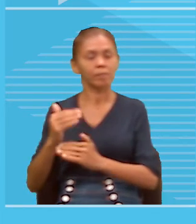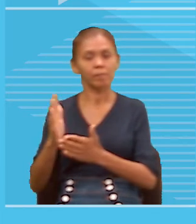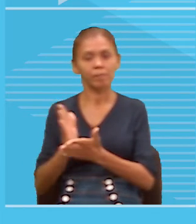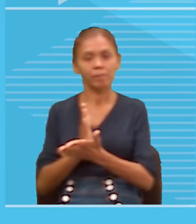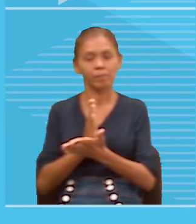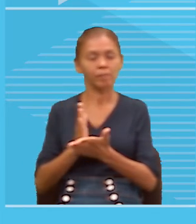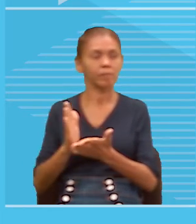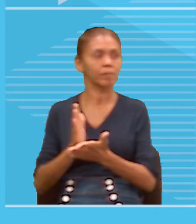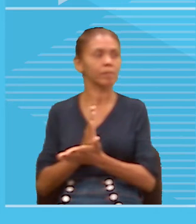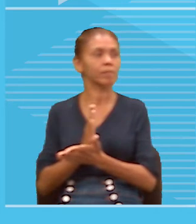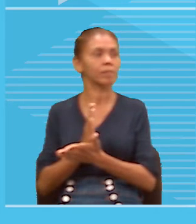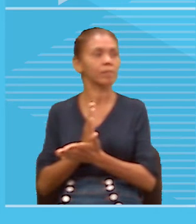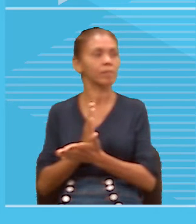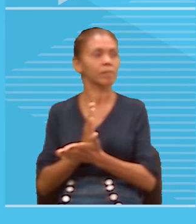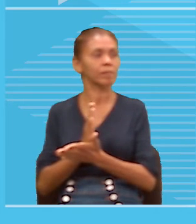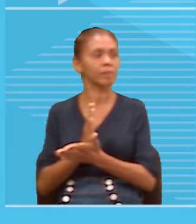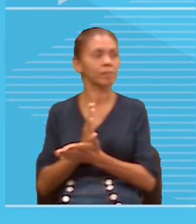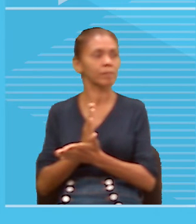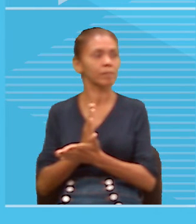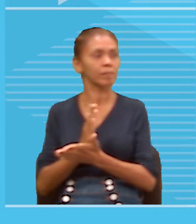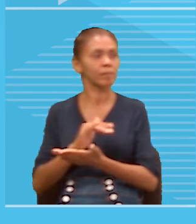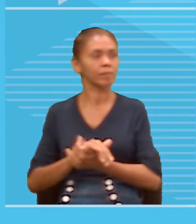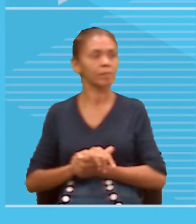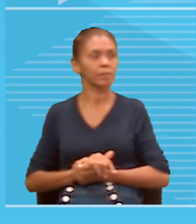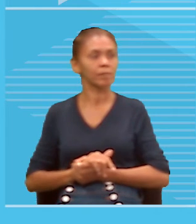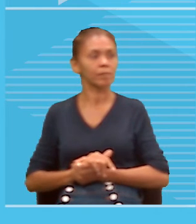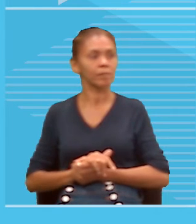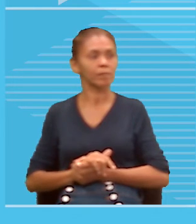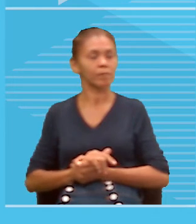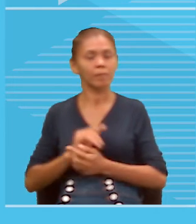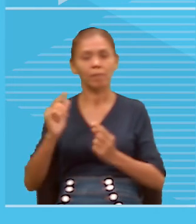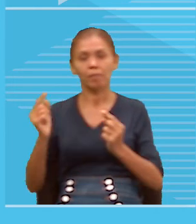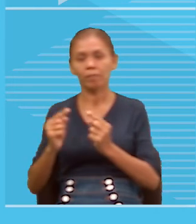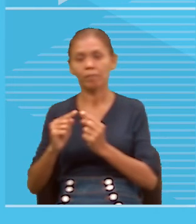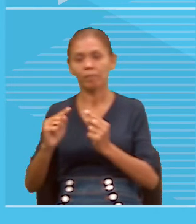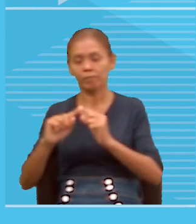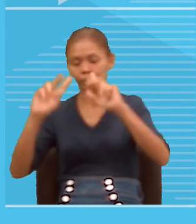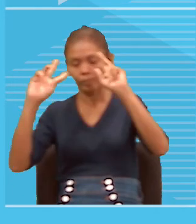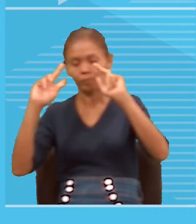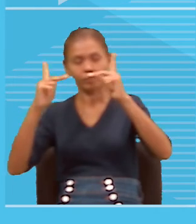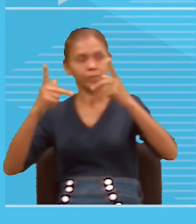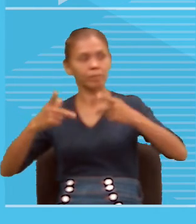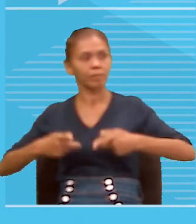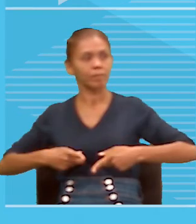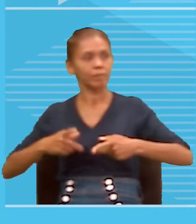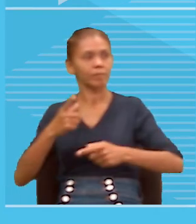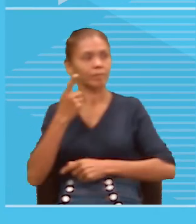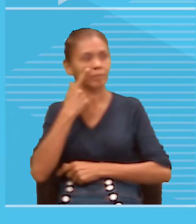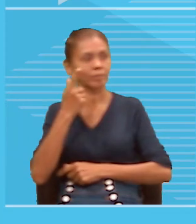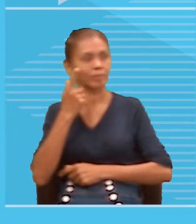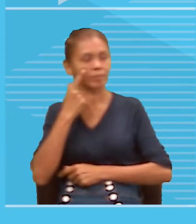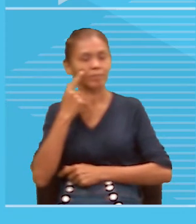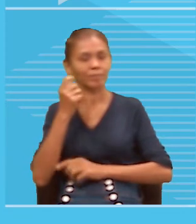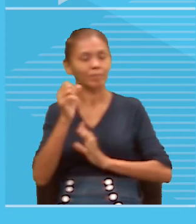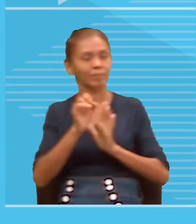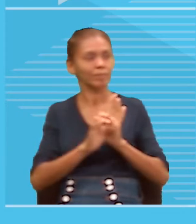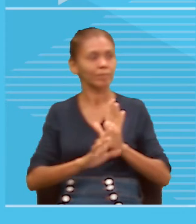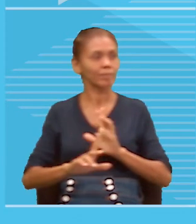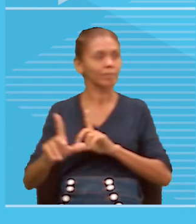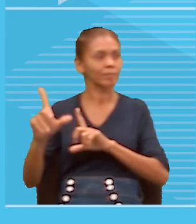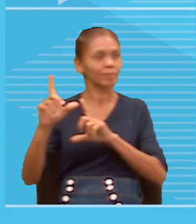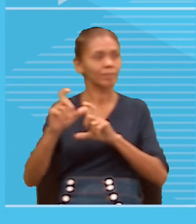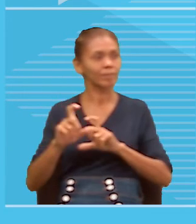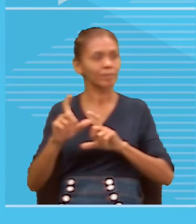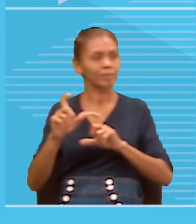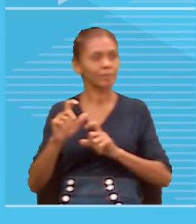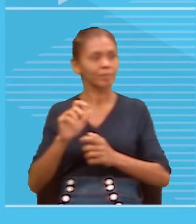alguns e inclusive uns mais com a gente que é humano tá Então olha meu Deus que coisinhas fofas os lories